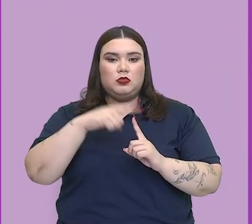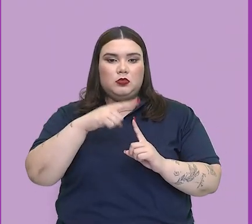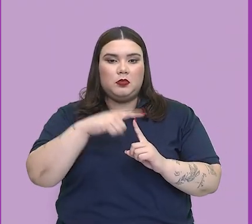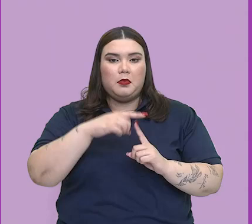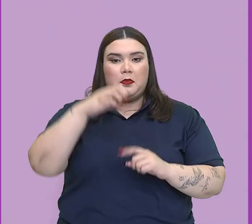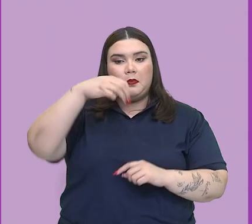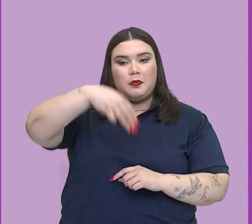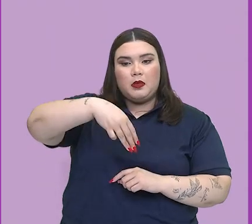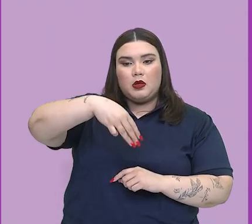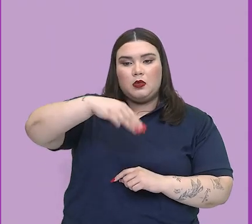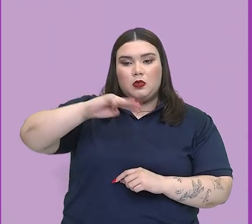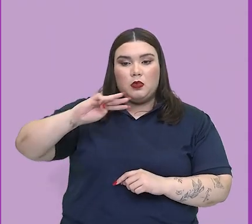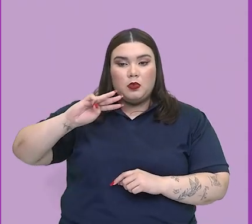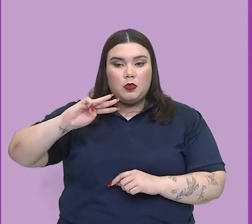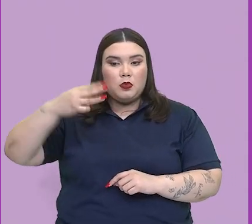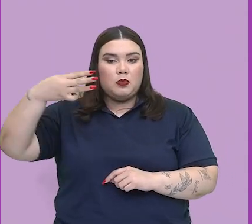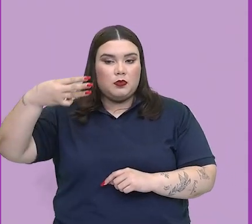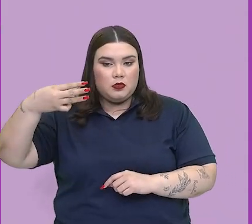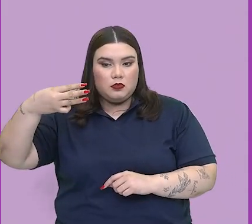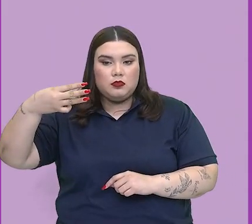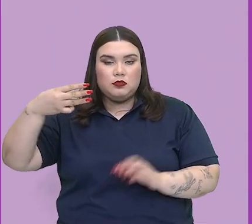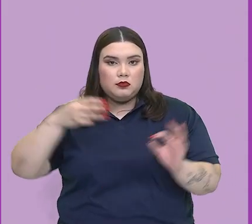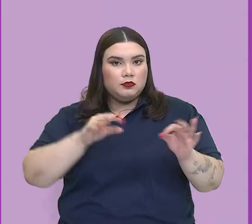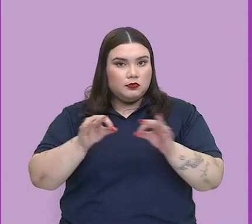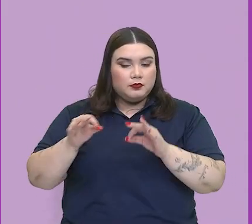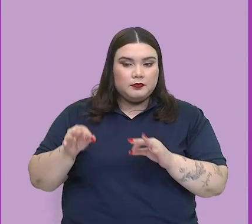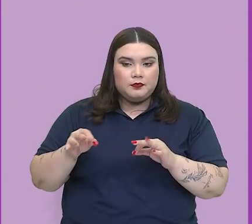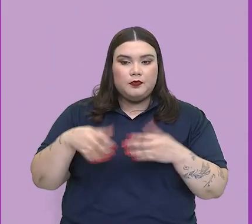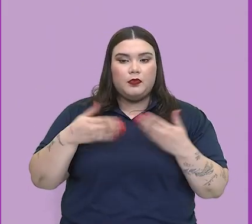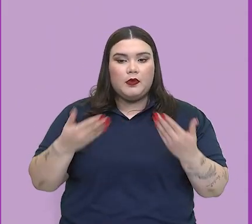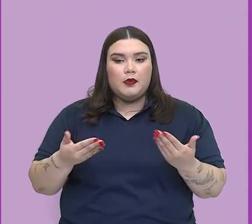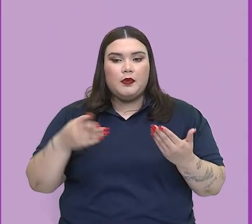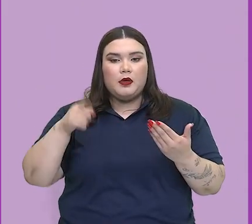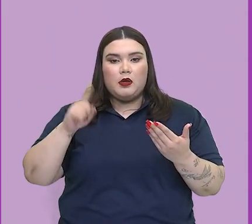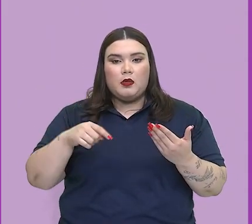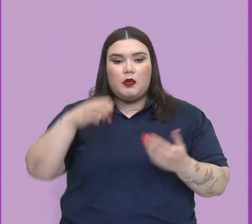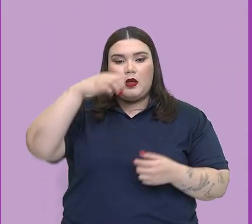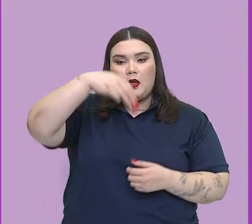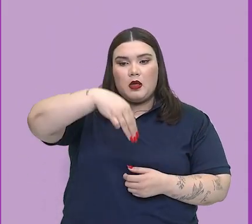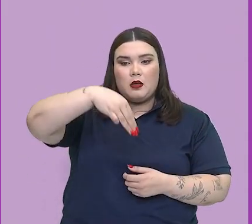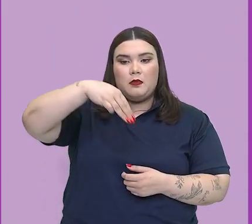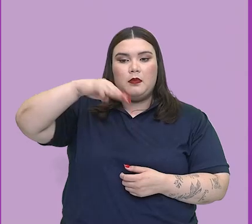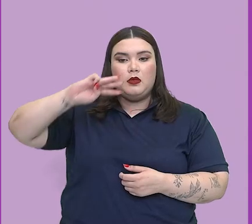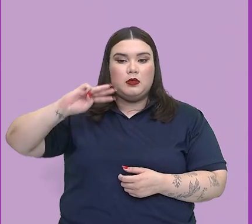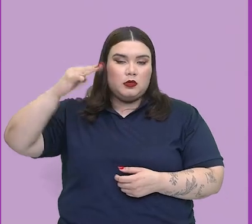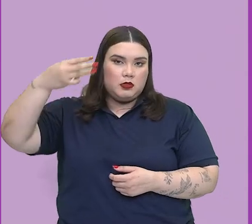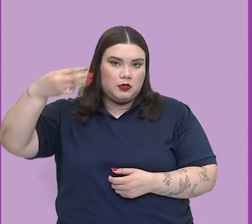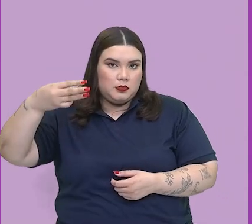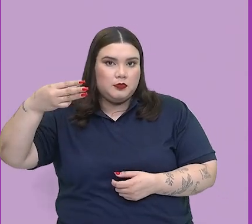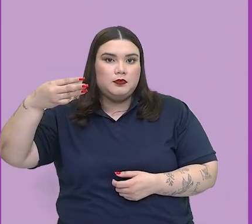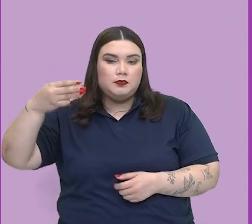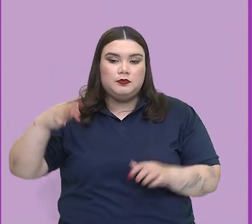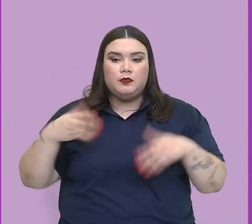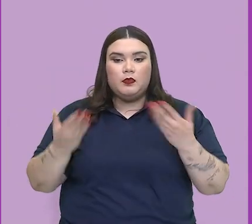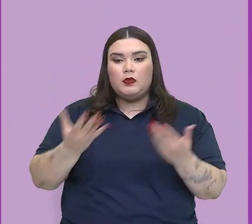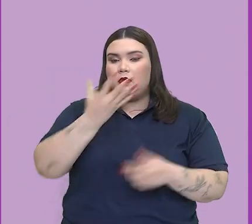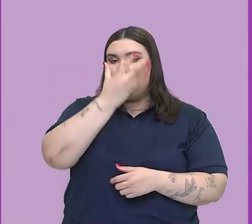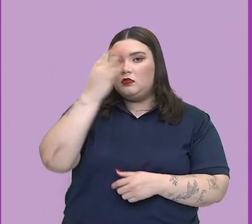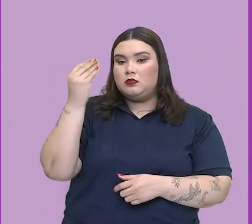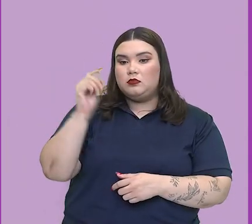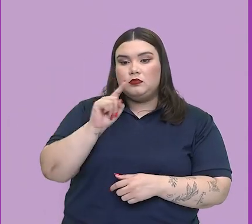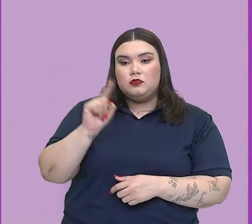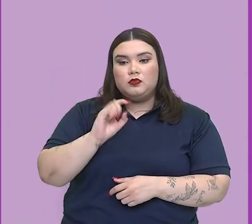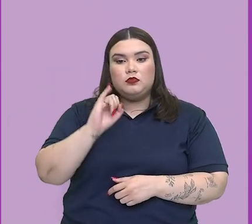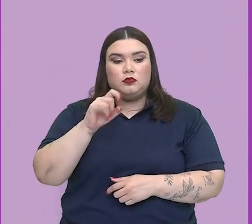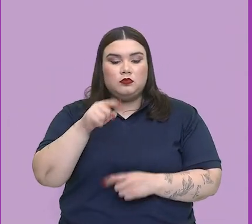você multiplicar duas dimensões, você tem metragem quadrada. Quando for três dimensões, você terá a metragem cúbica. Assim